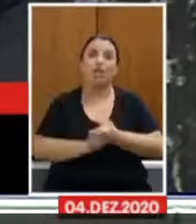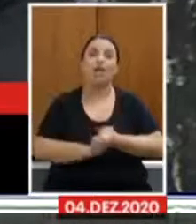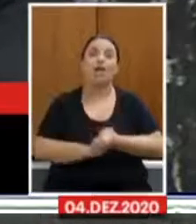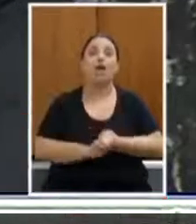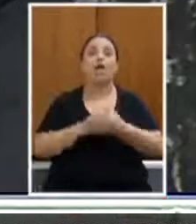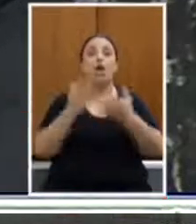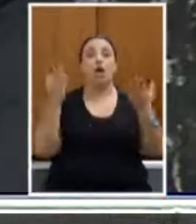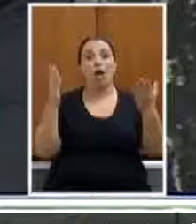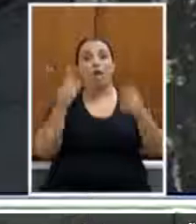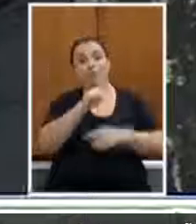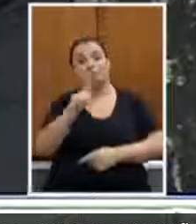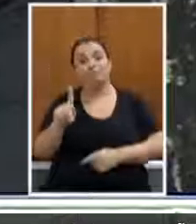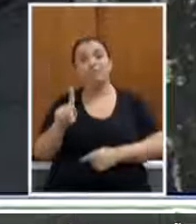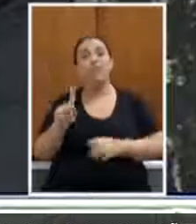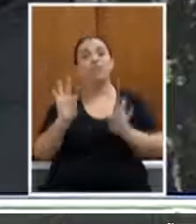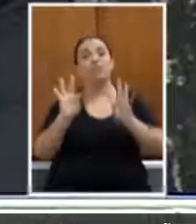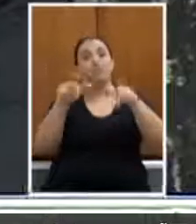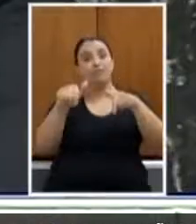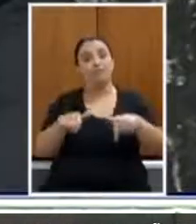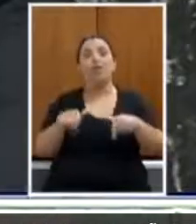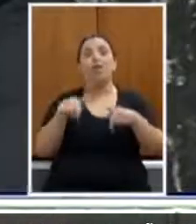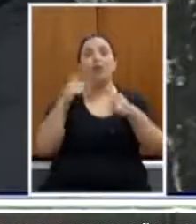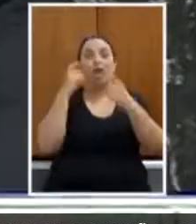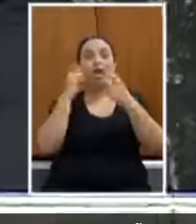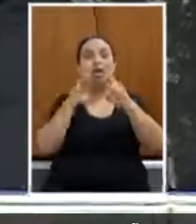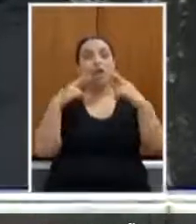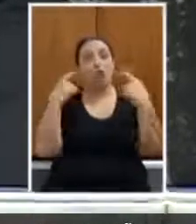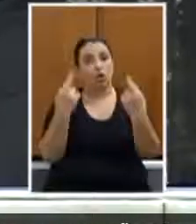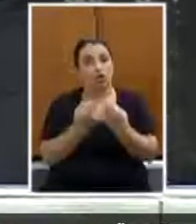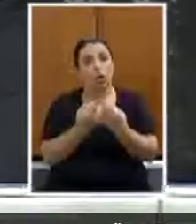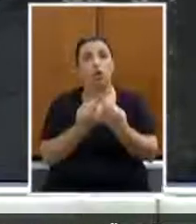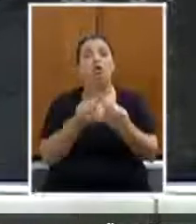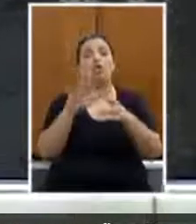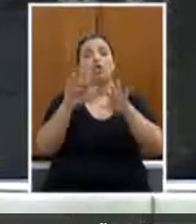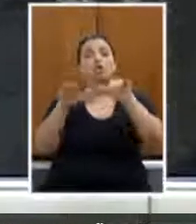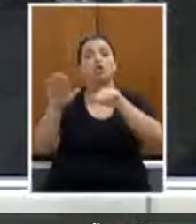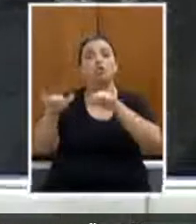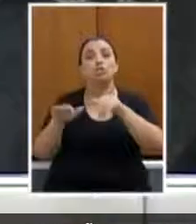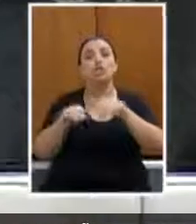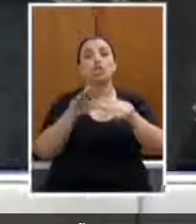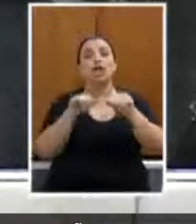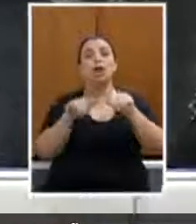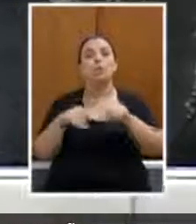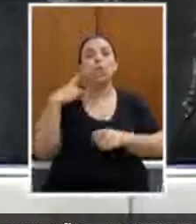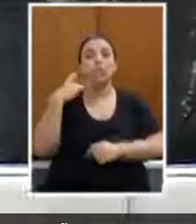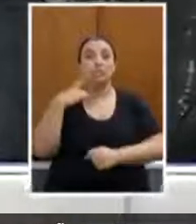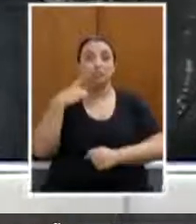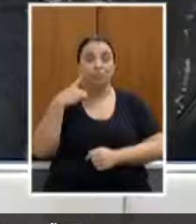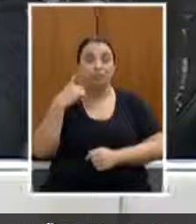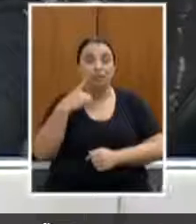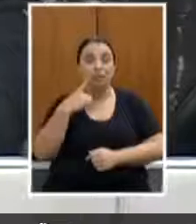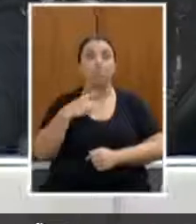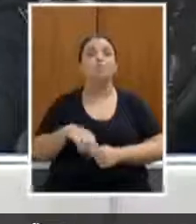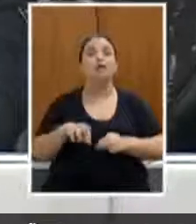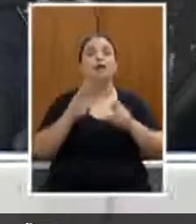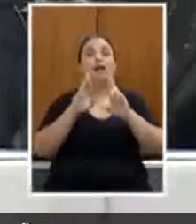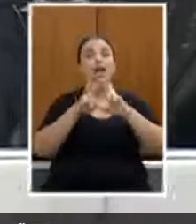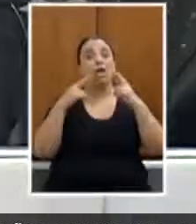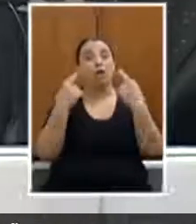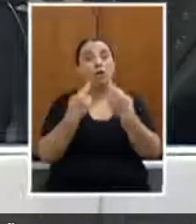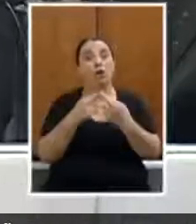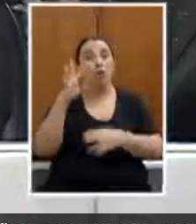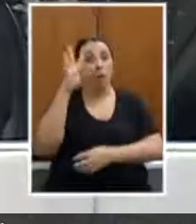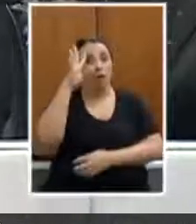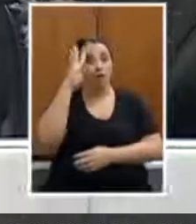encerra a reunião e convoca as deputadas e os deputados para a reunião ordinária de quarta-feira, dia 9, às